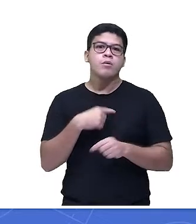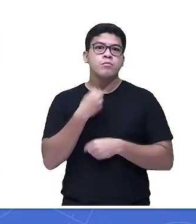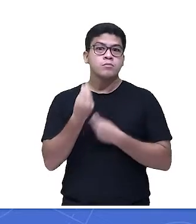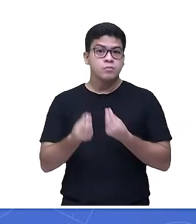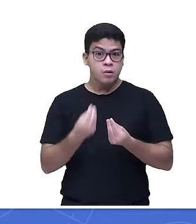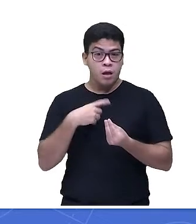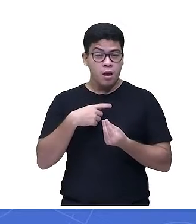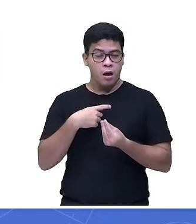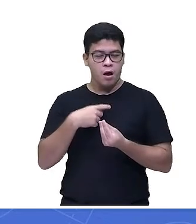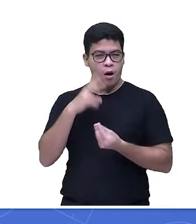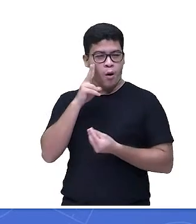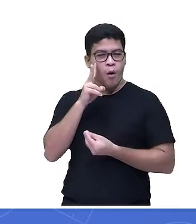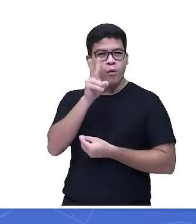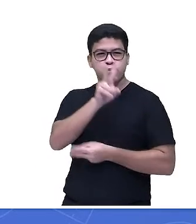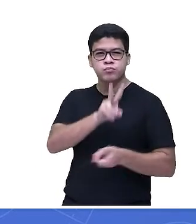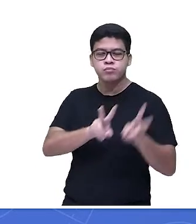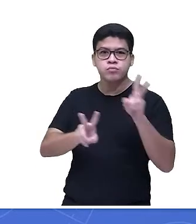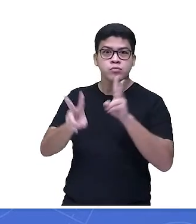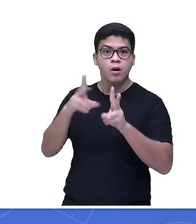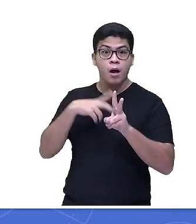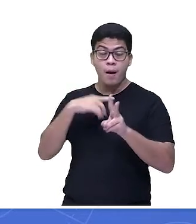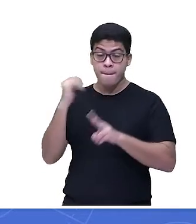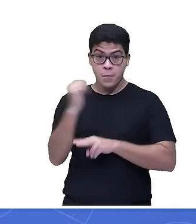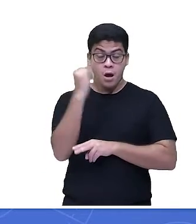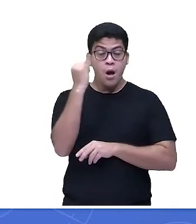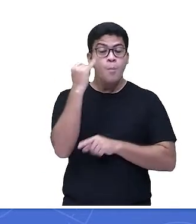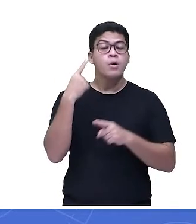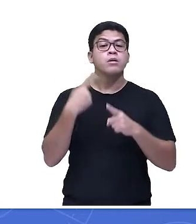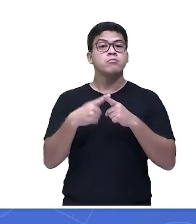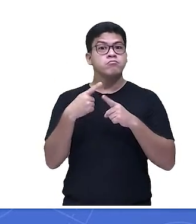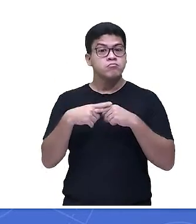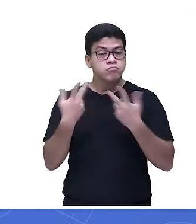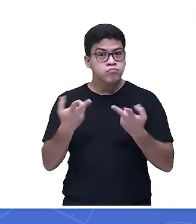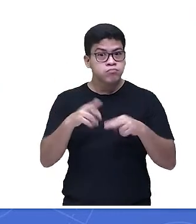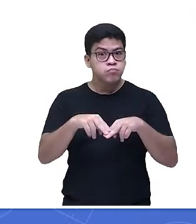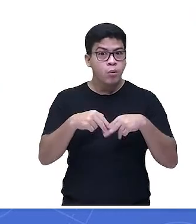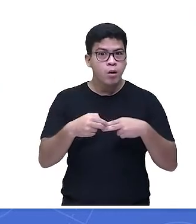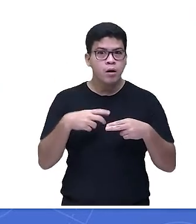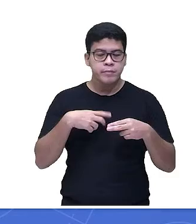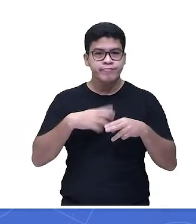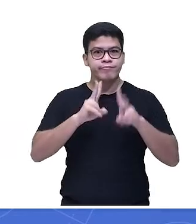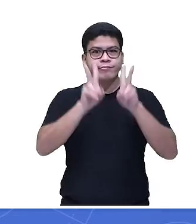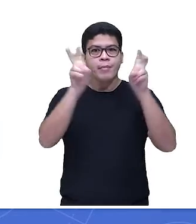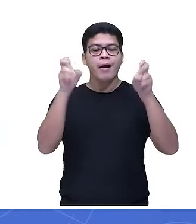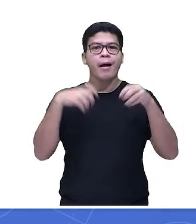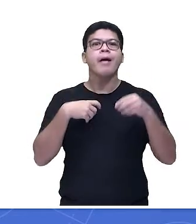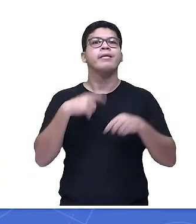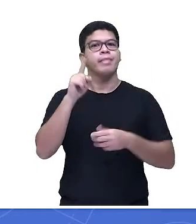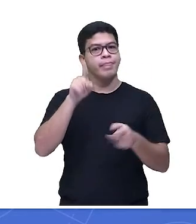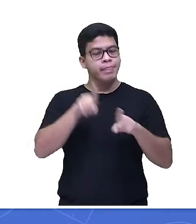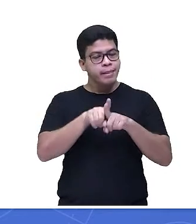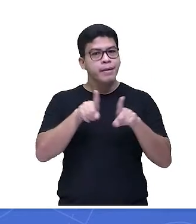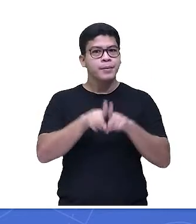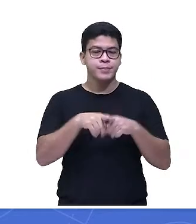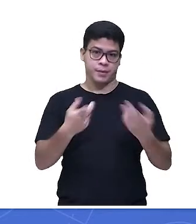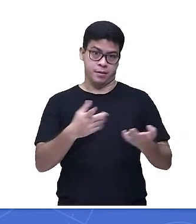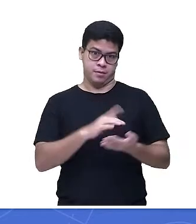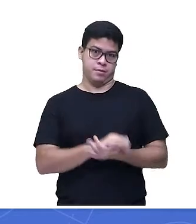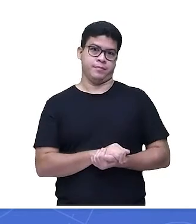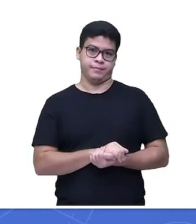visual, ele vai ser uma característica importante para o nosso conteúdo de hoje também, tá